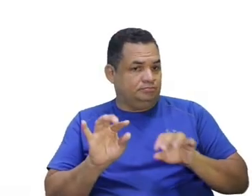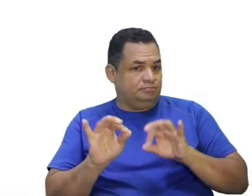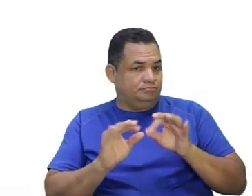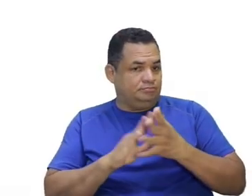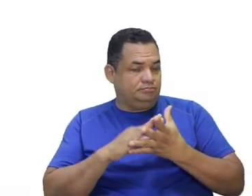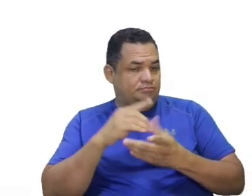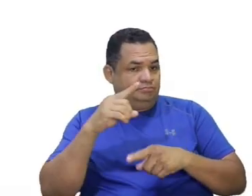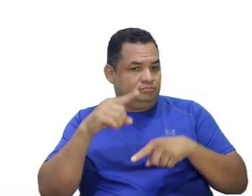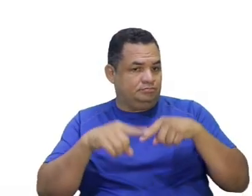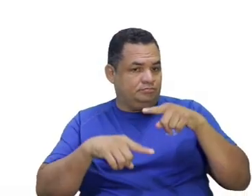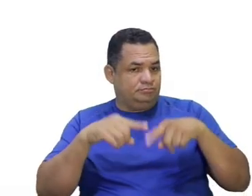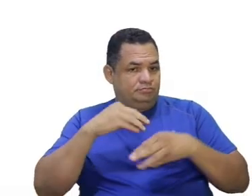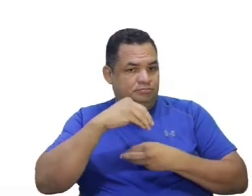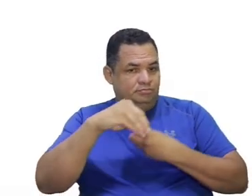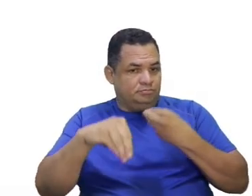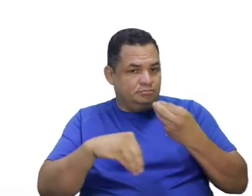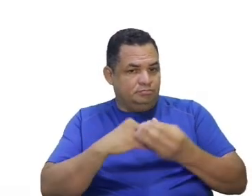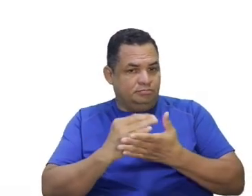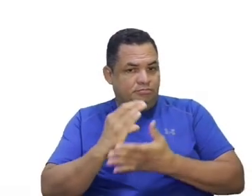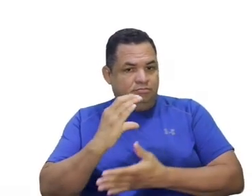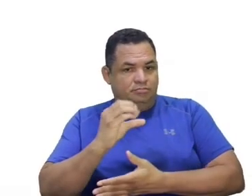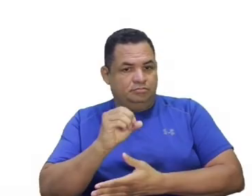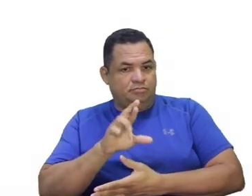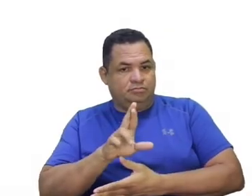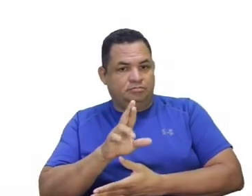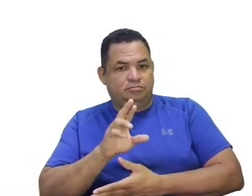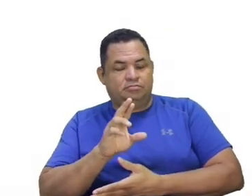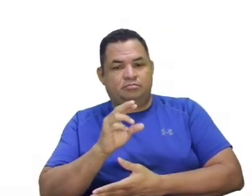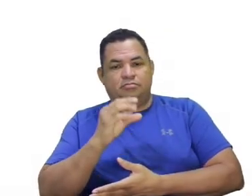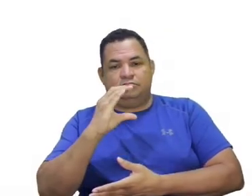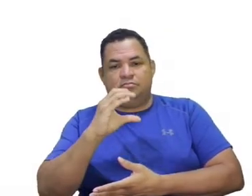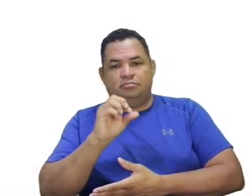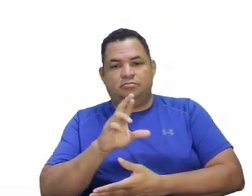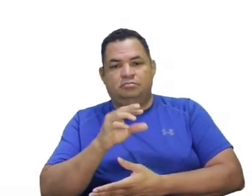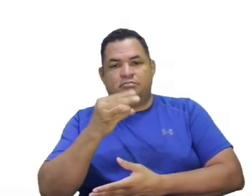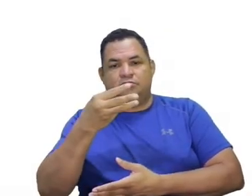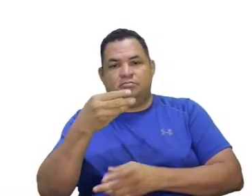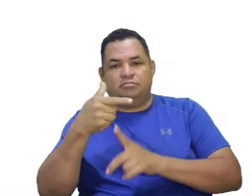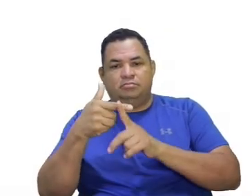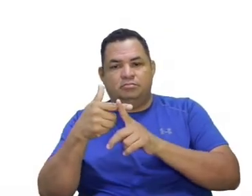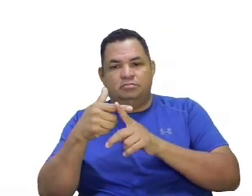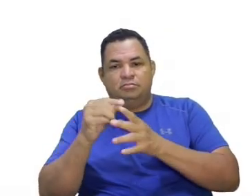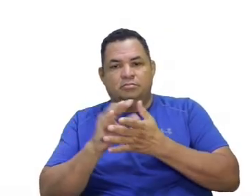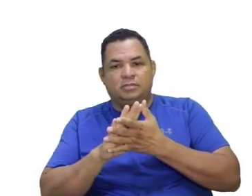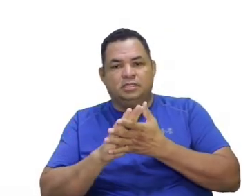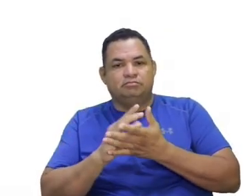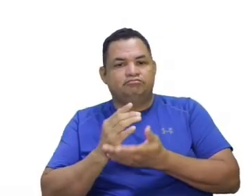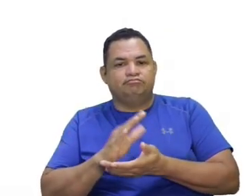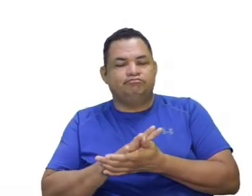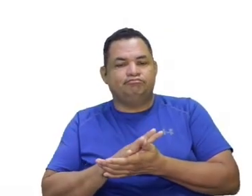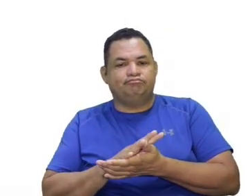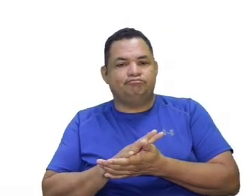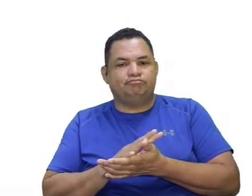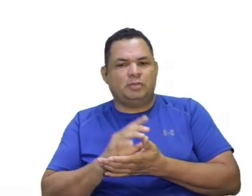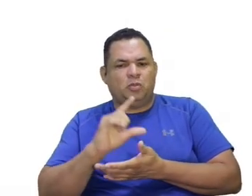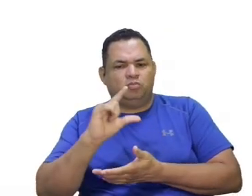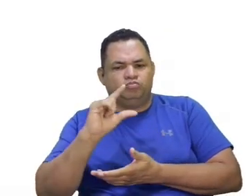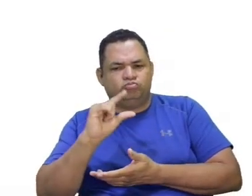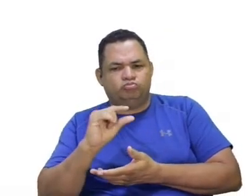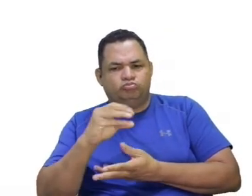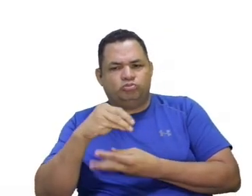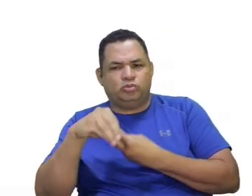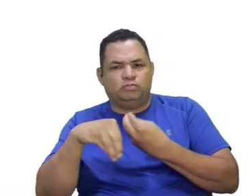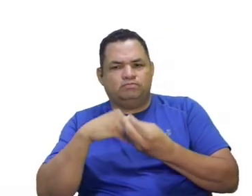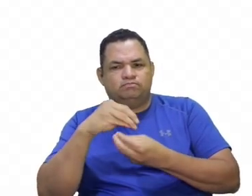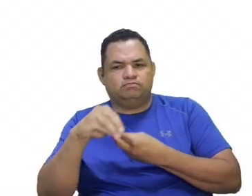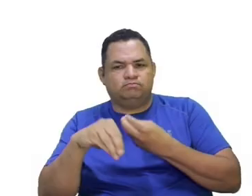os compostos do nosso íon, né, Cr3+, cromo, são